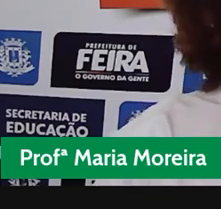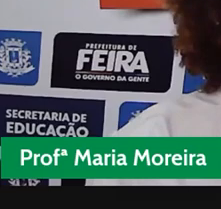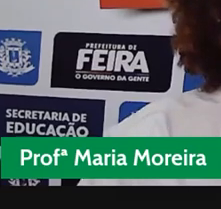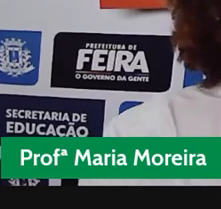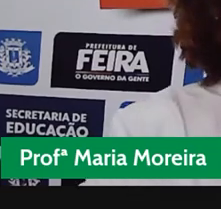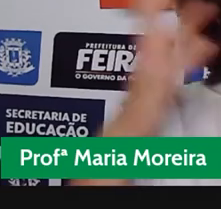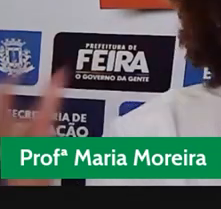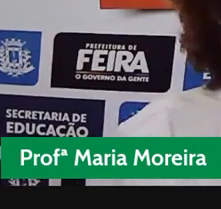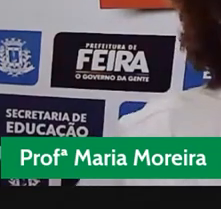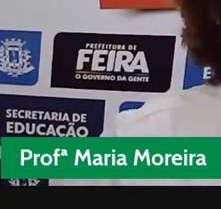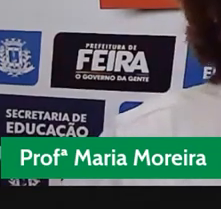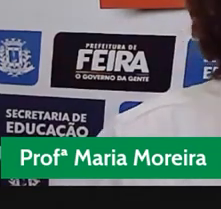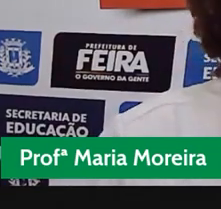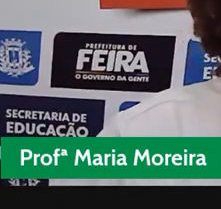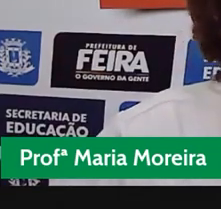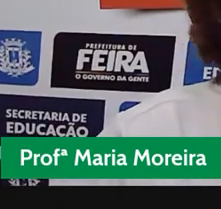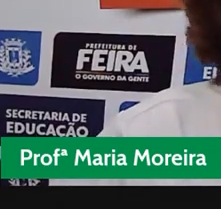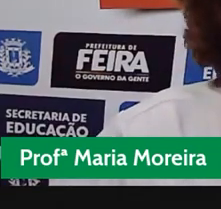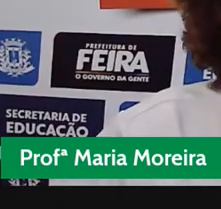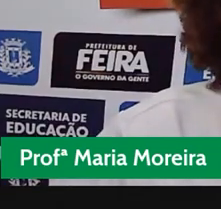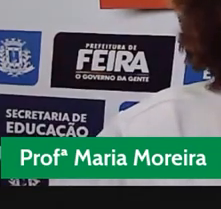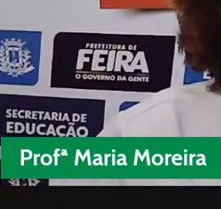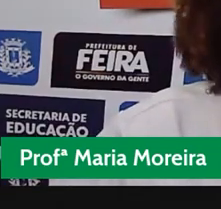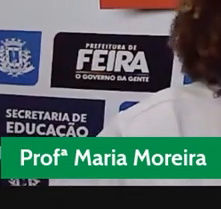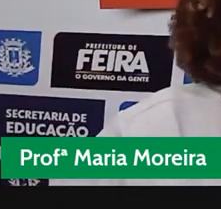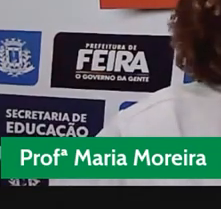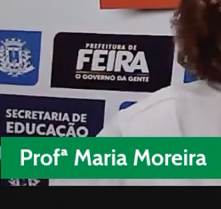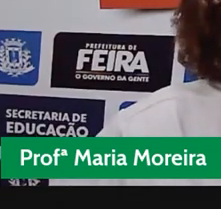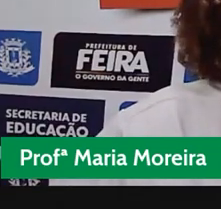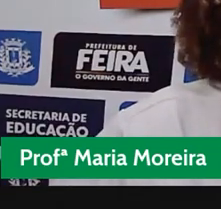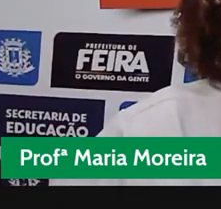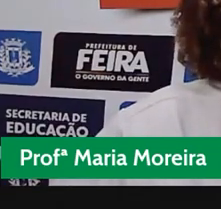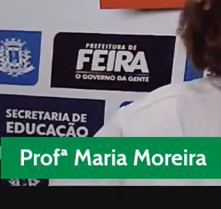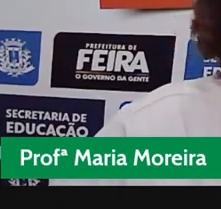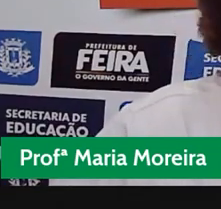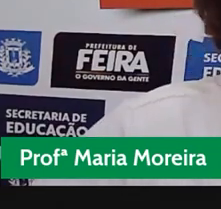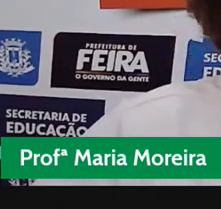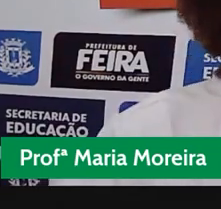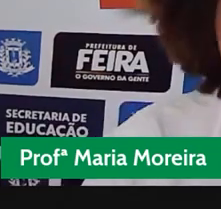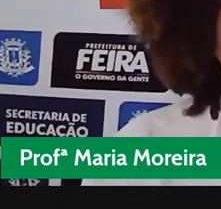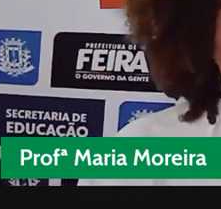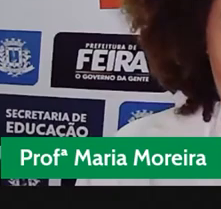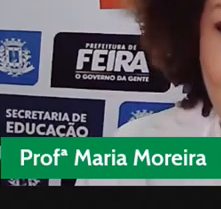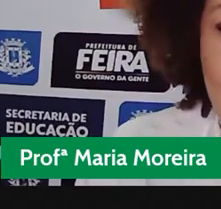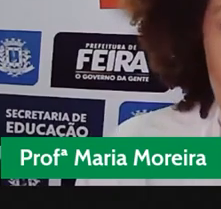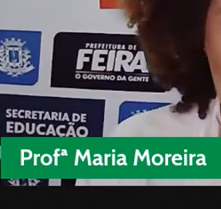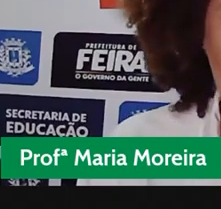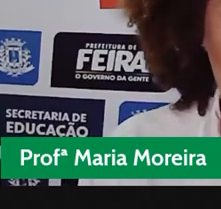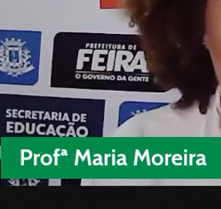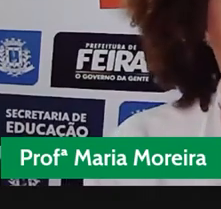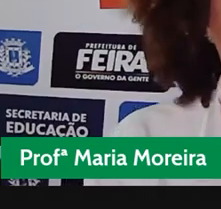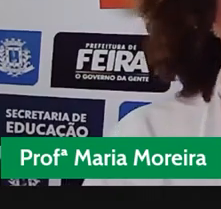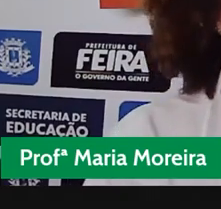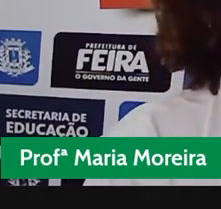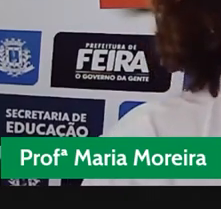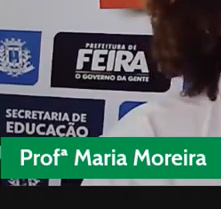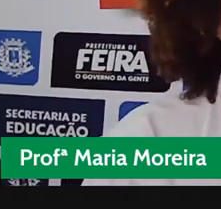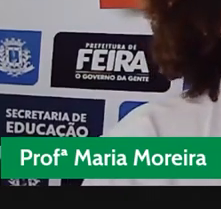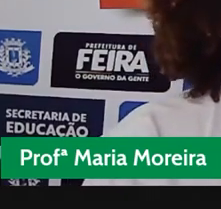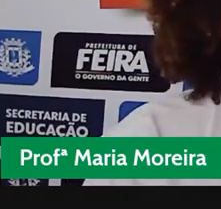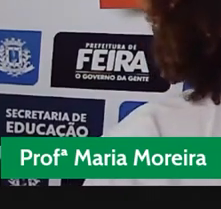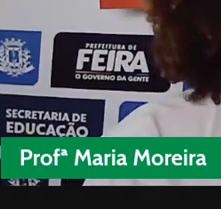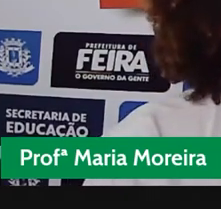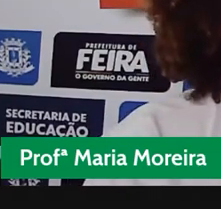gala É isso aí vamos comemorar aqui porque vai ter que ser naquela pegada do Oscar viu só não aceito menos Então